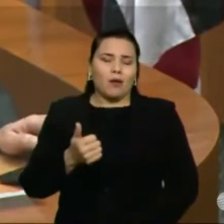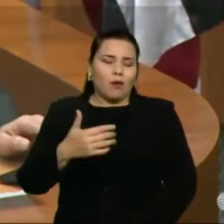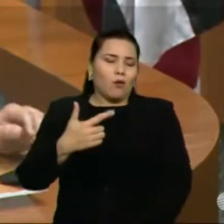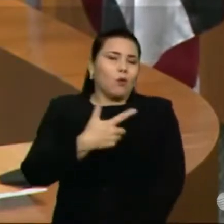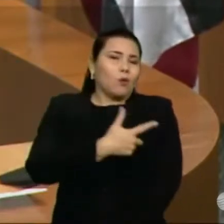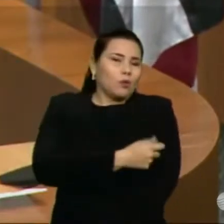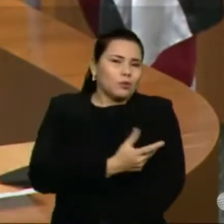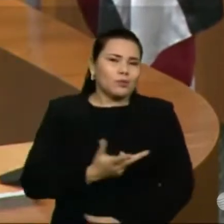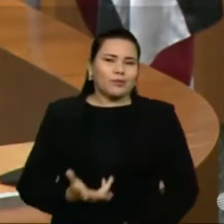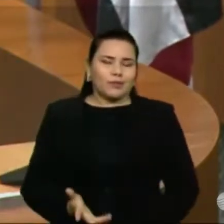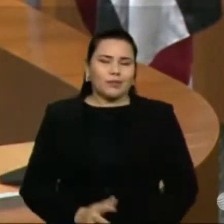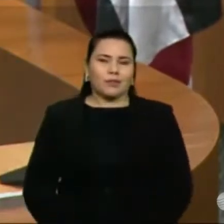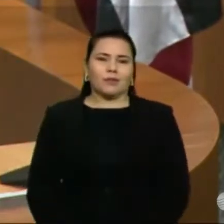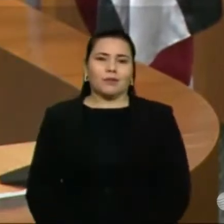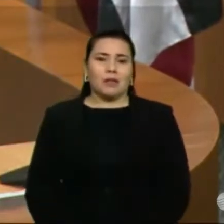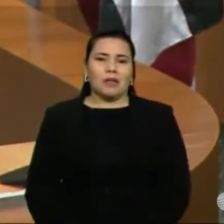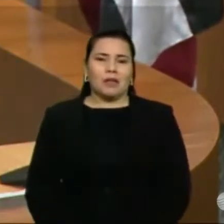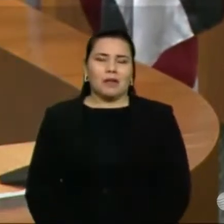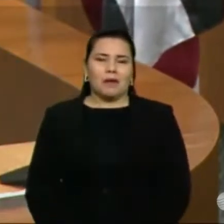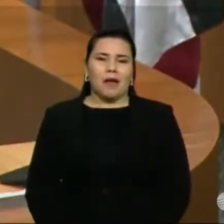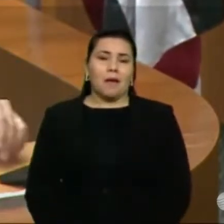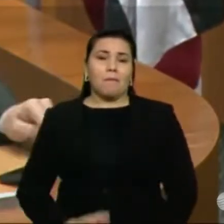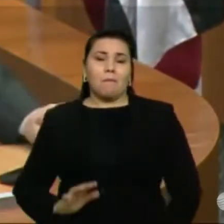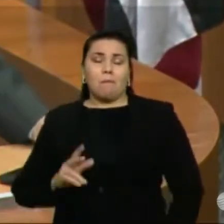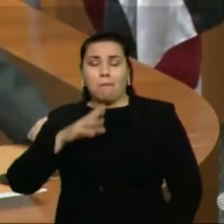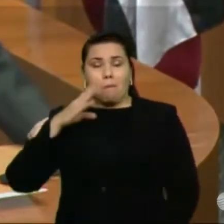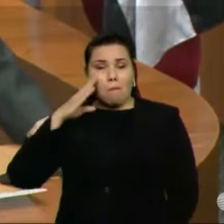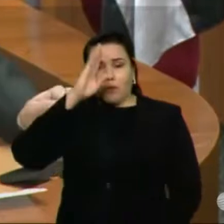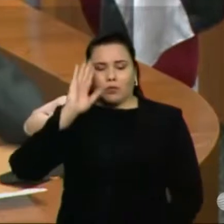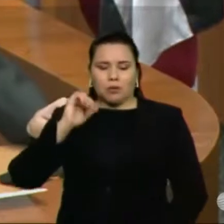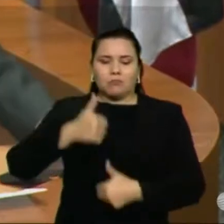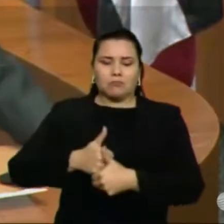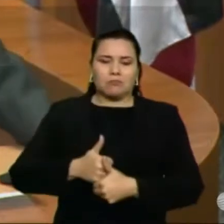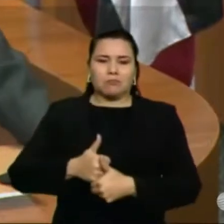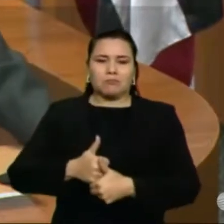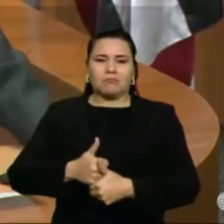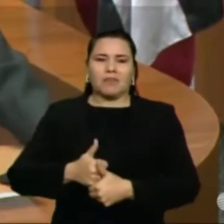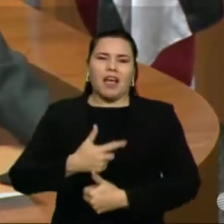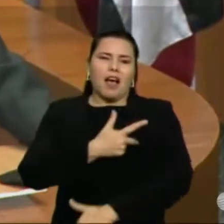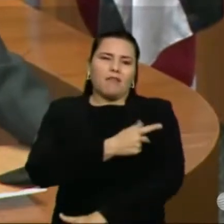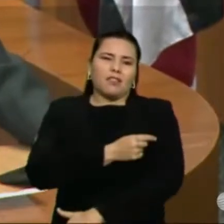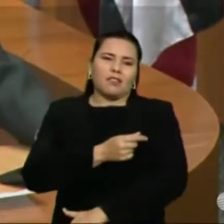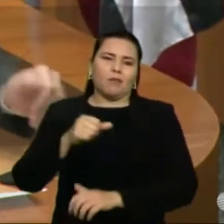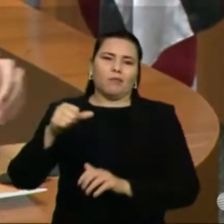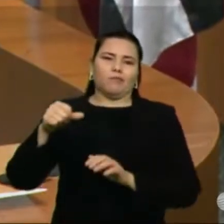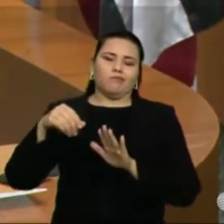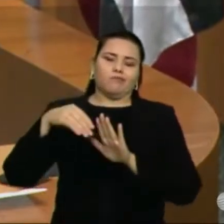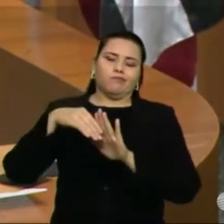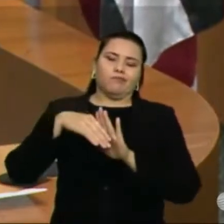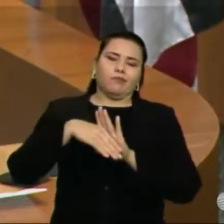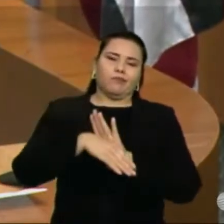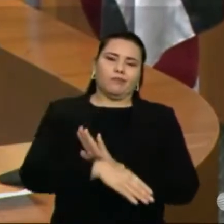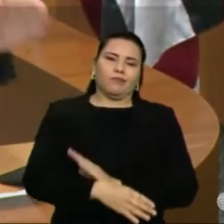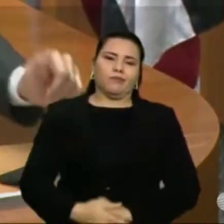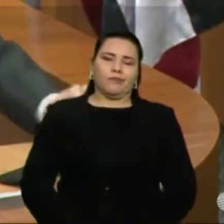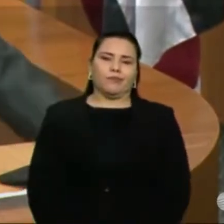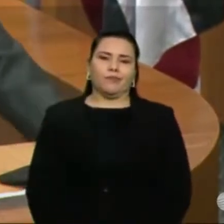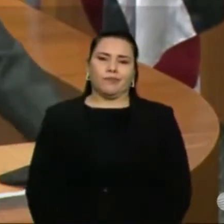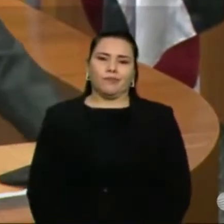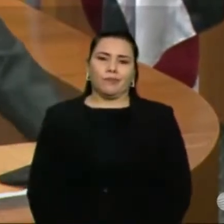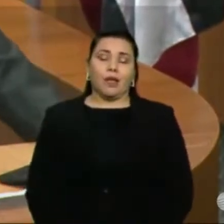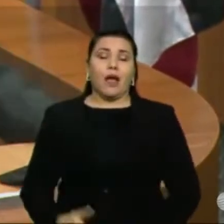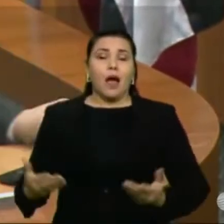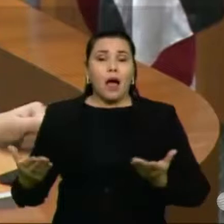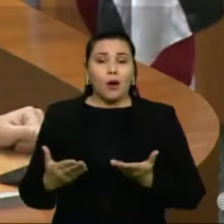a presidência, a gente passar a ter um governo que cuida de nossas crianças, que o Brasil deixou essa